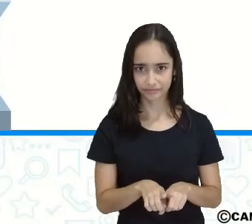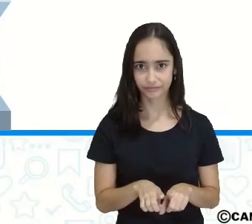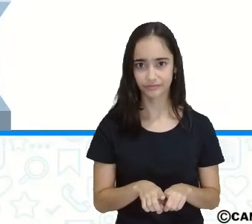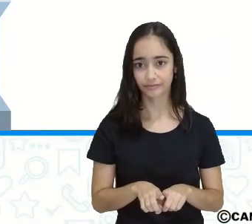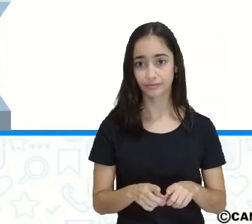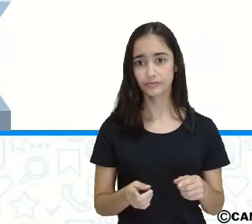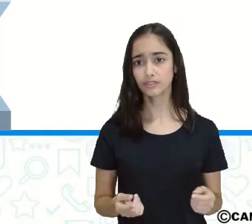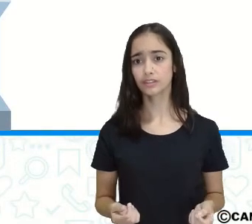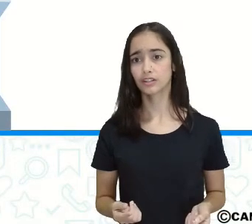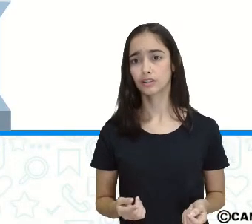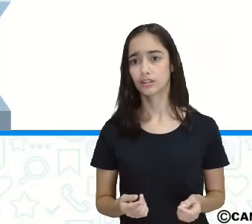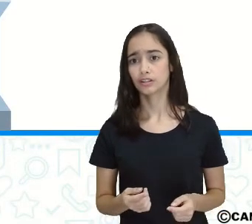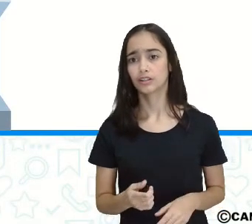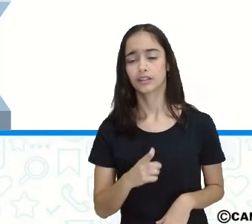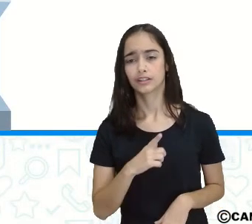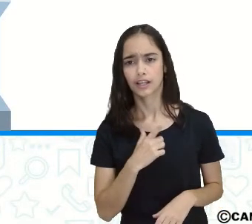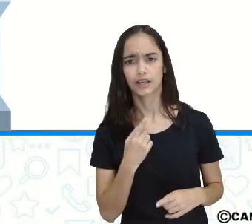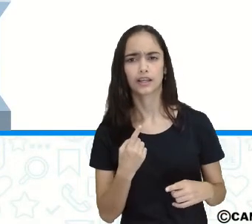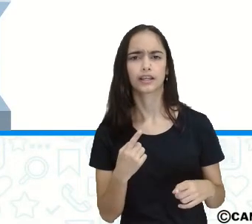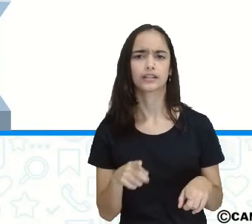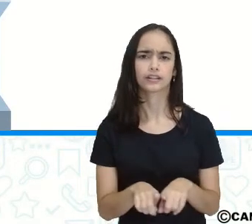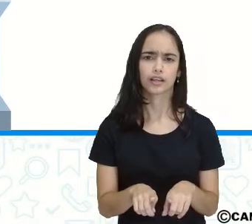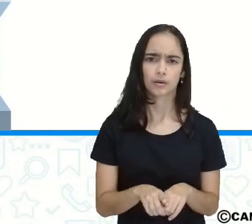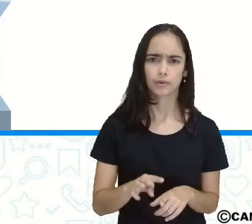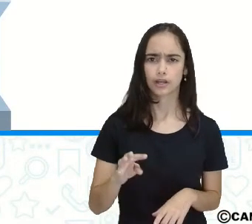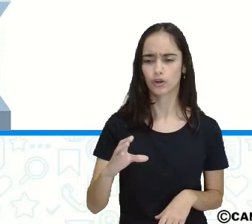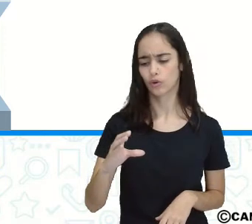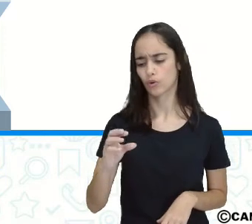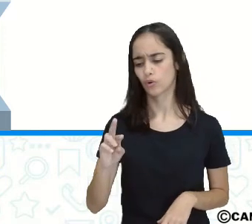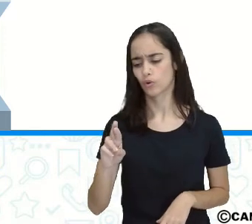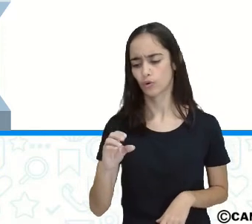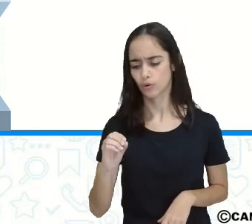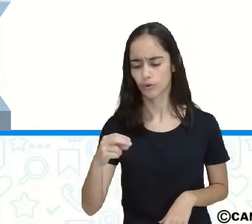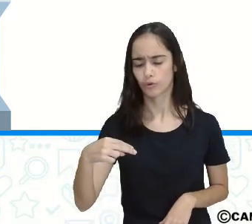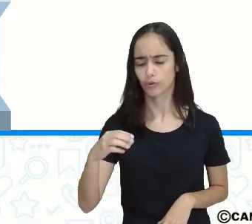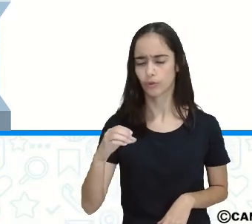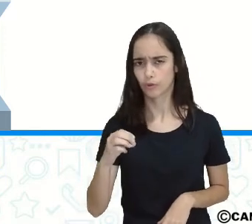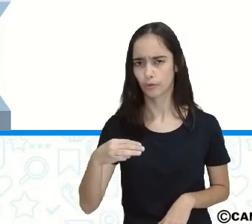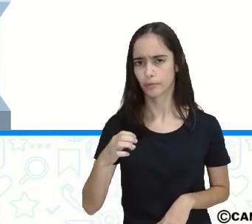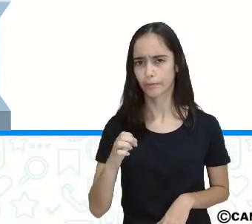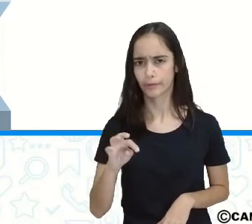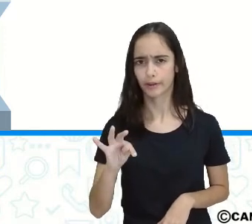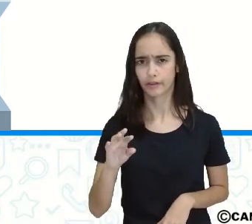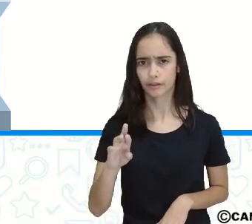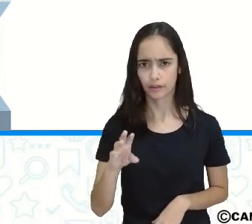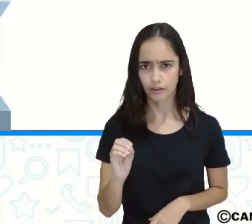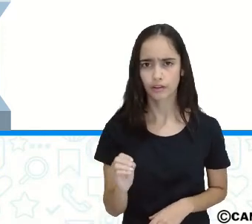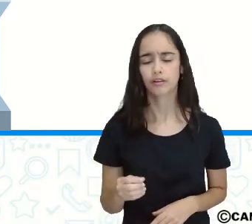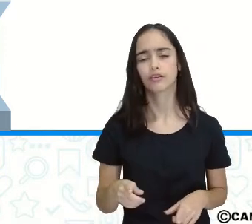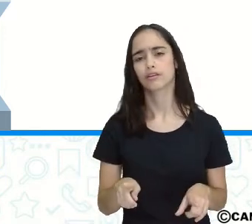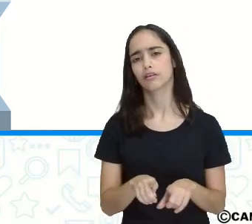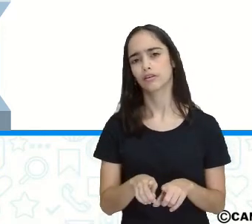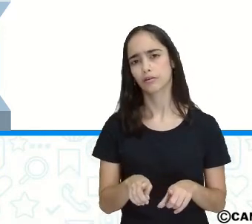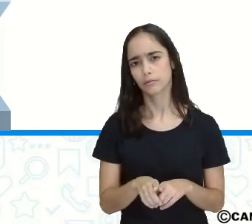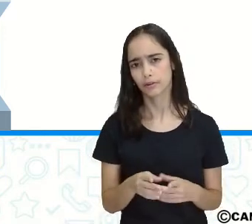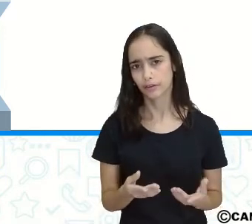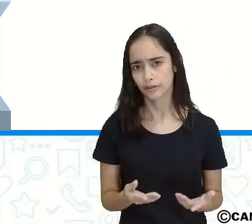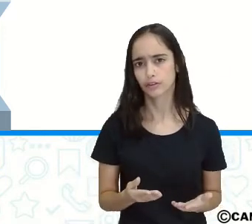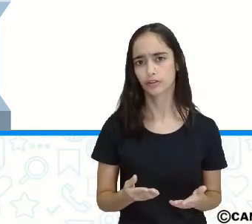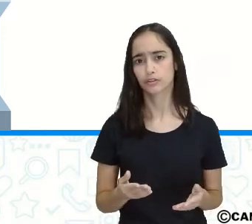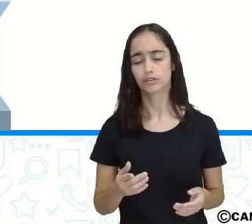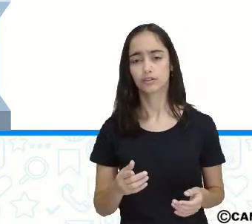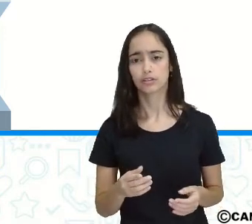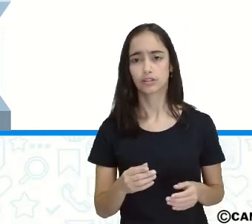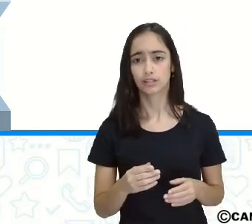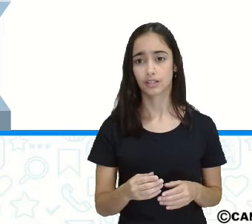né? Cronômetro, quando a gente quer cronometrar algo numa competição, né? Em algum momento específico, um tempo específico,